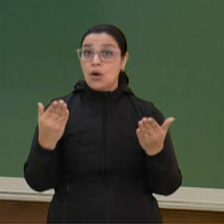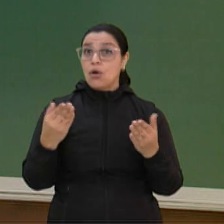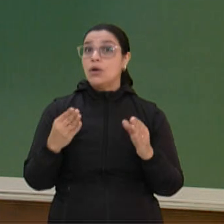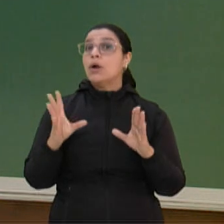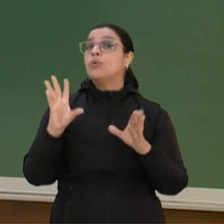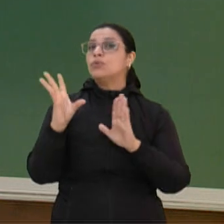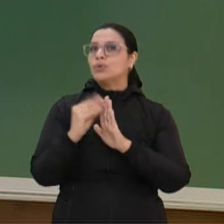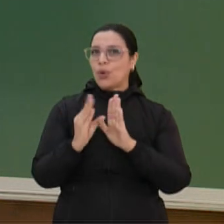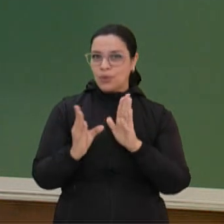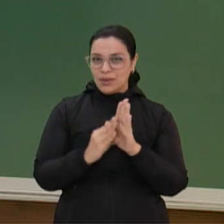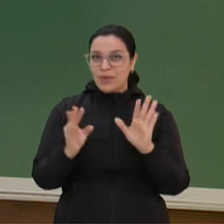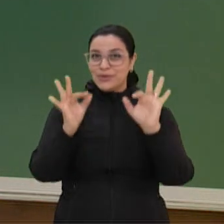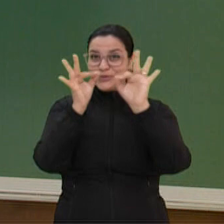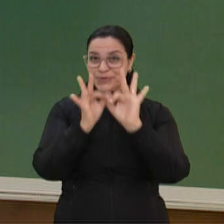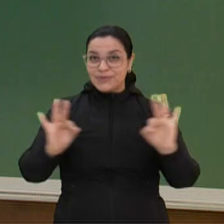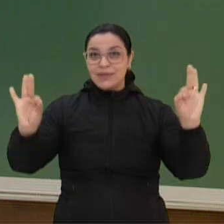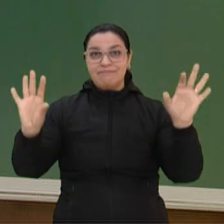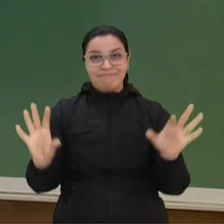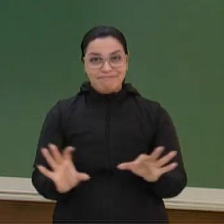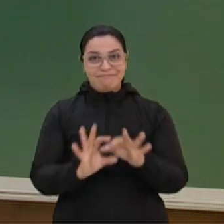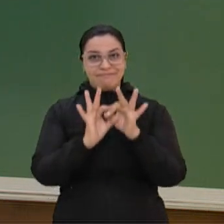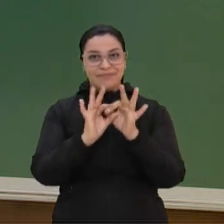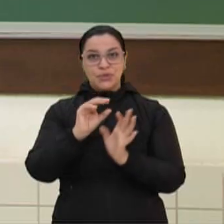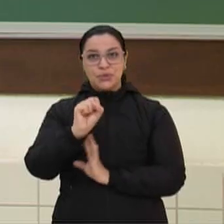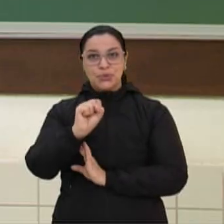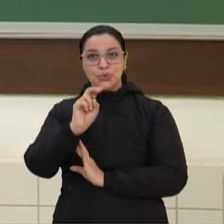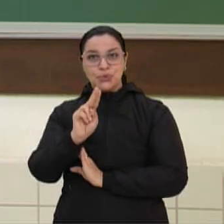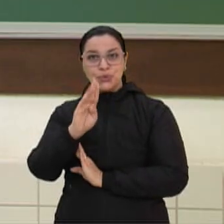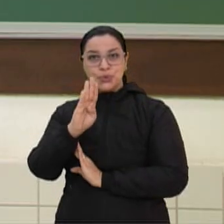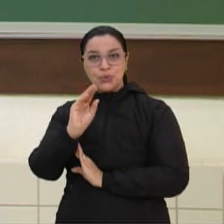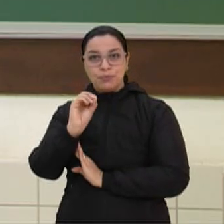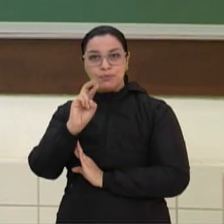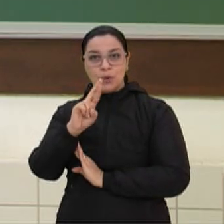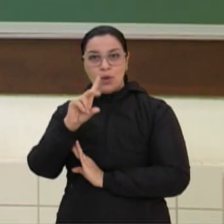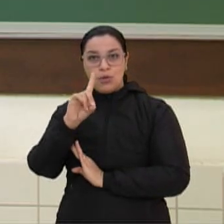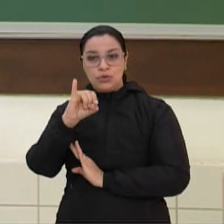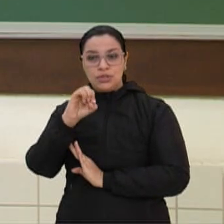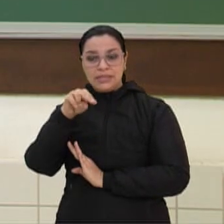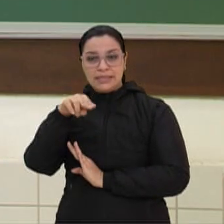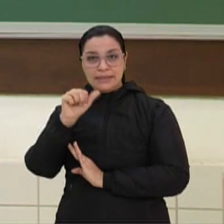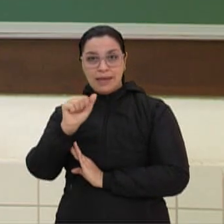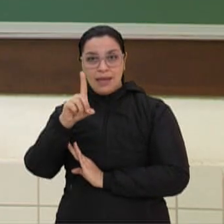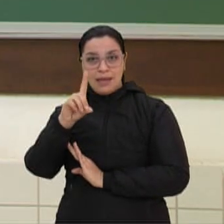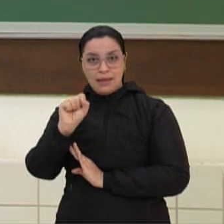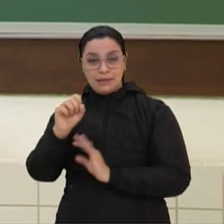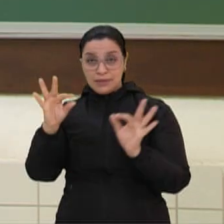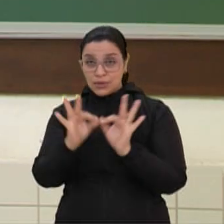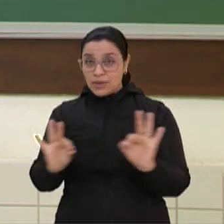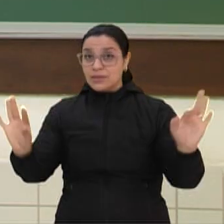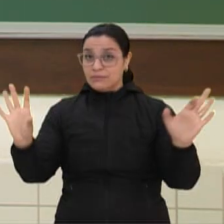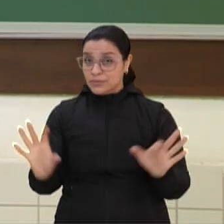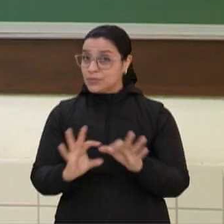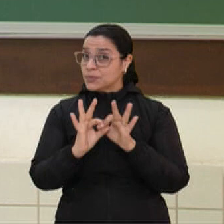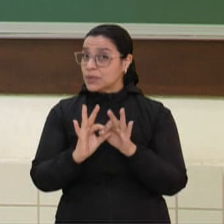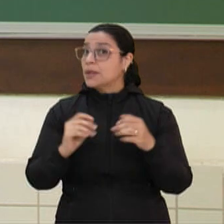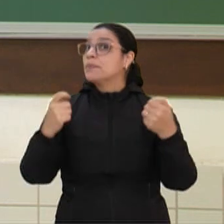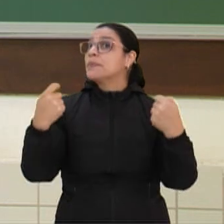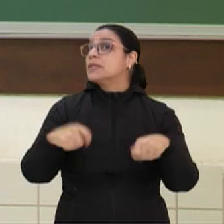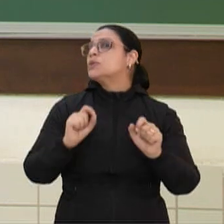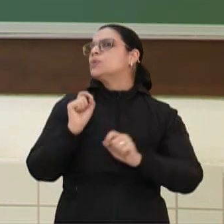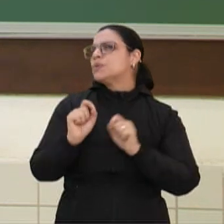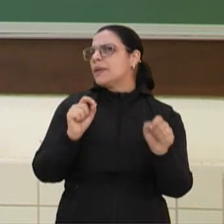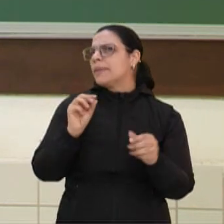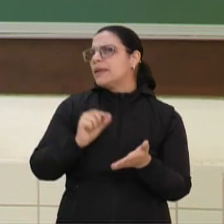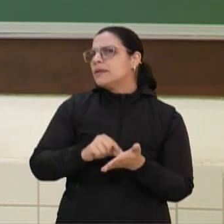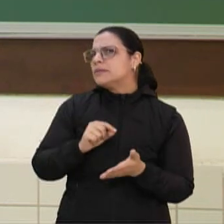agora adentrar nas orações subordinadas. Lembrando que as orações subordinadas é o que mesmo,